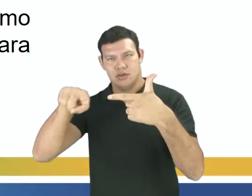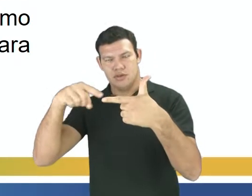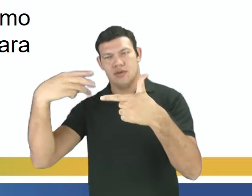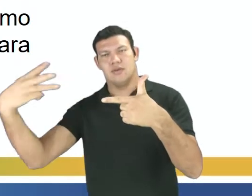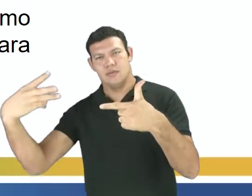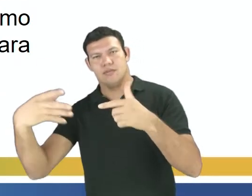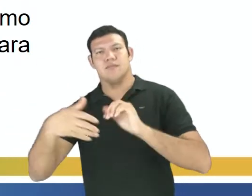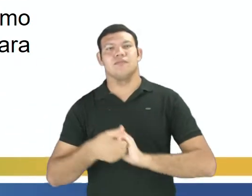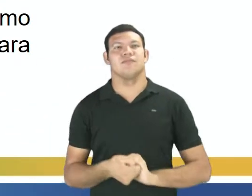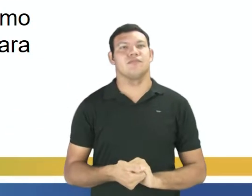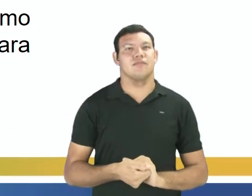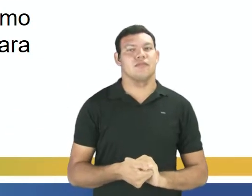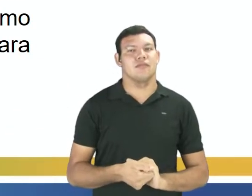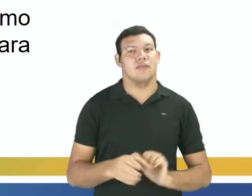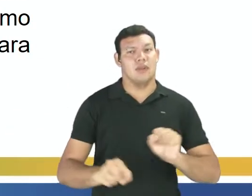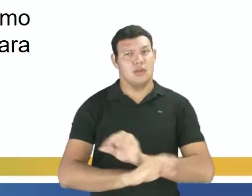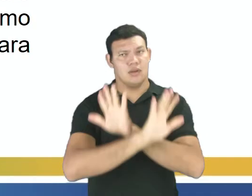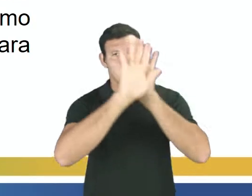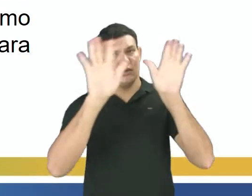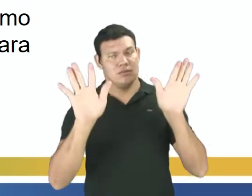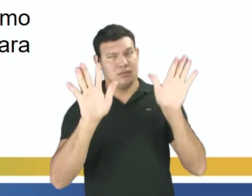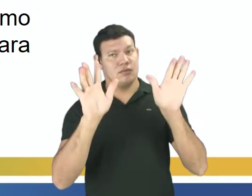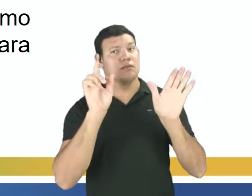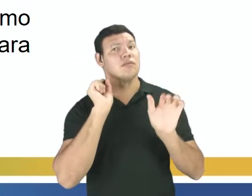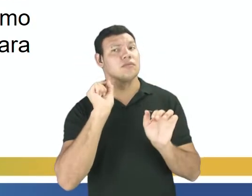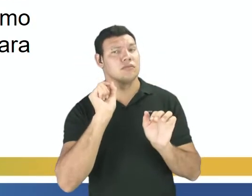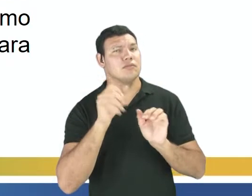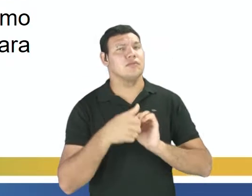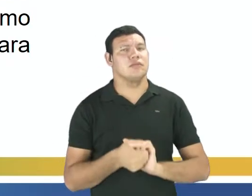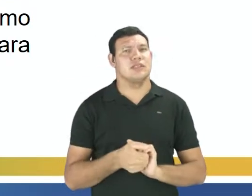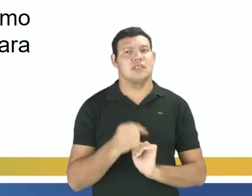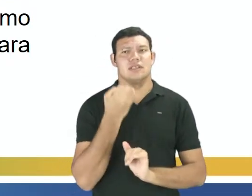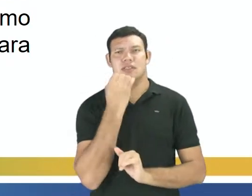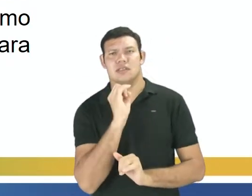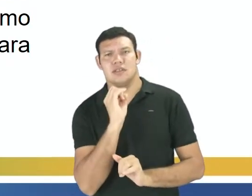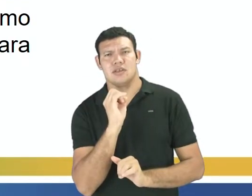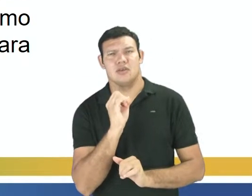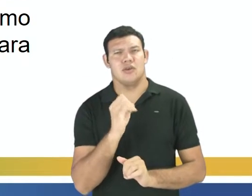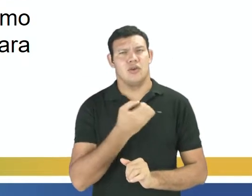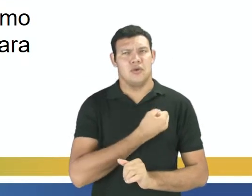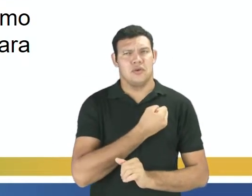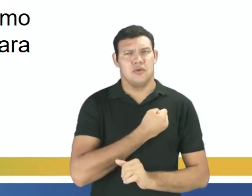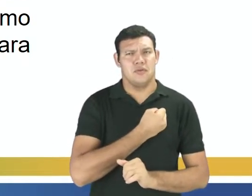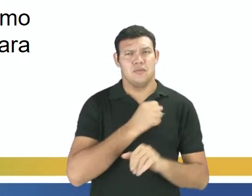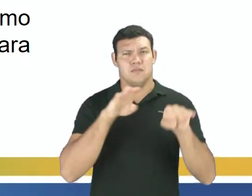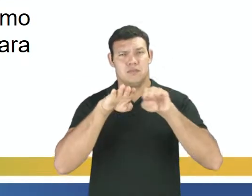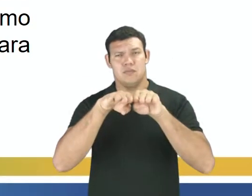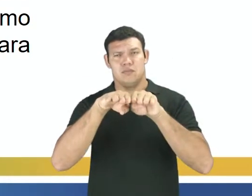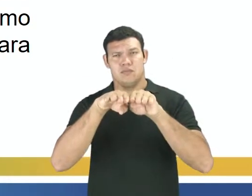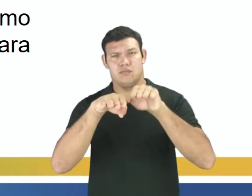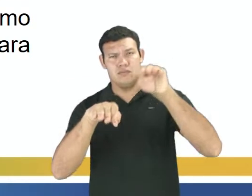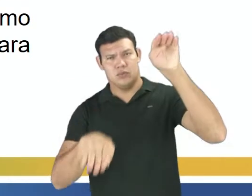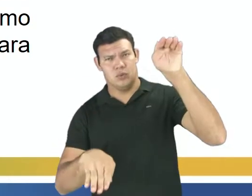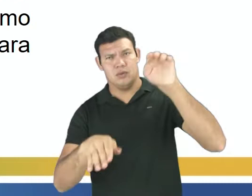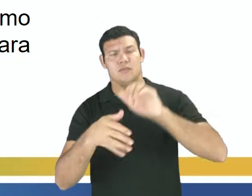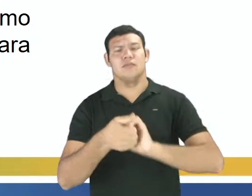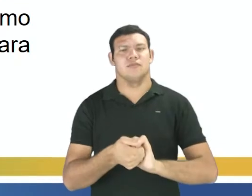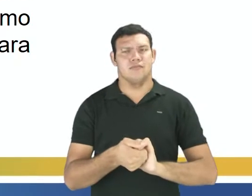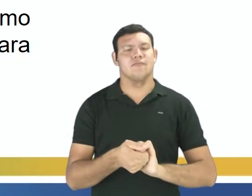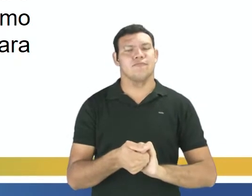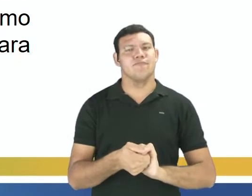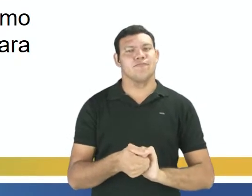sucessivamente. Quero até deixar claro aqui para você a seguinte situação. Quando a gente trabalha com grandezas inversamente proporcionais, a gente vai perceber que na